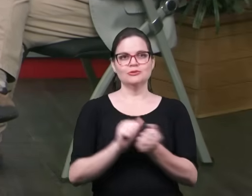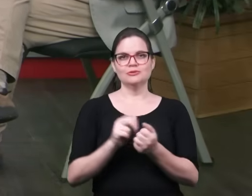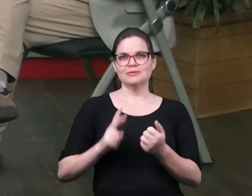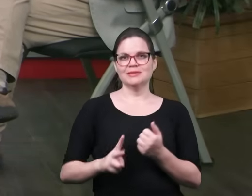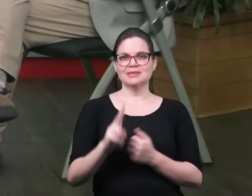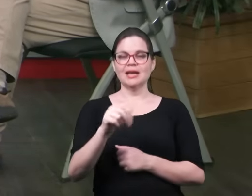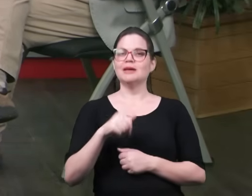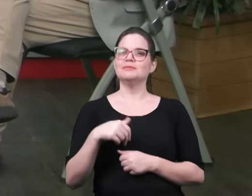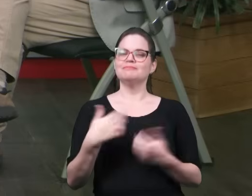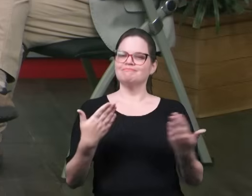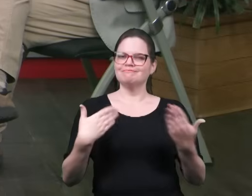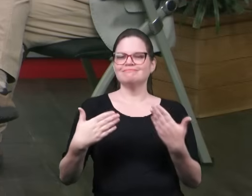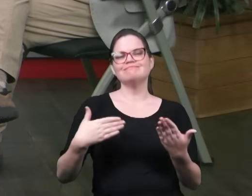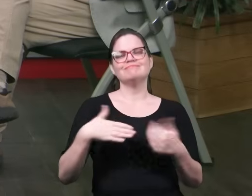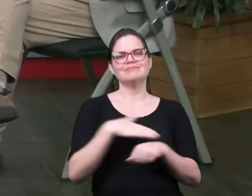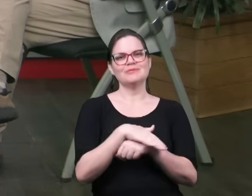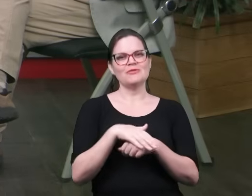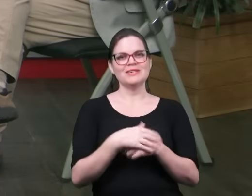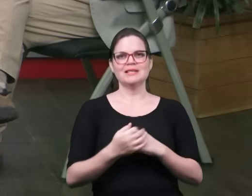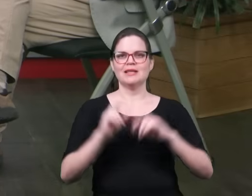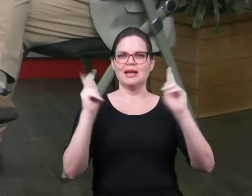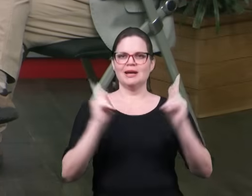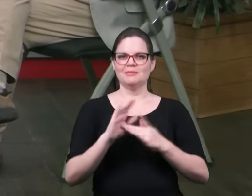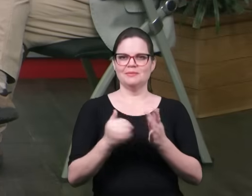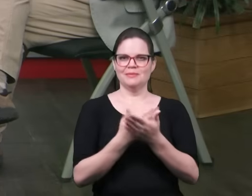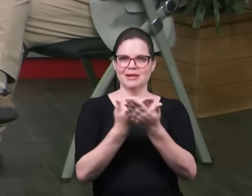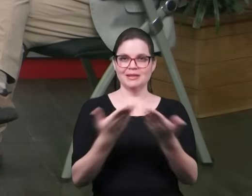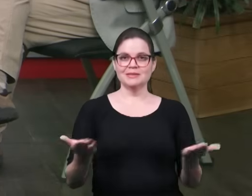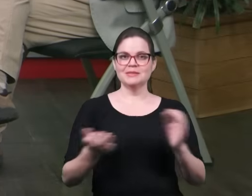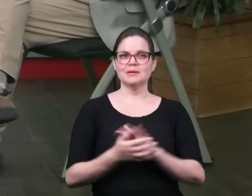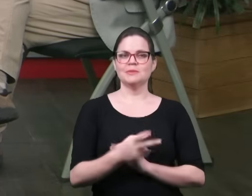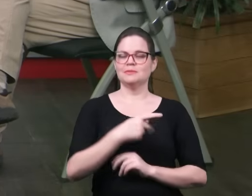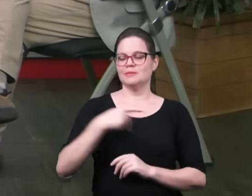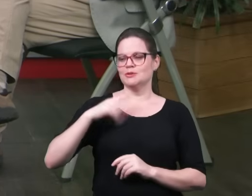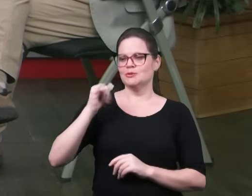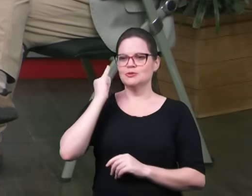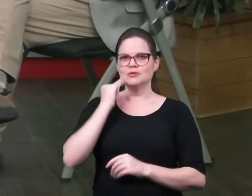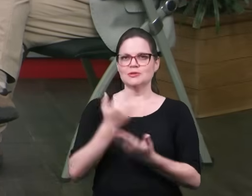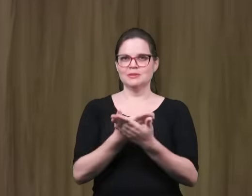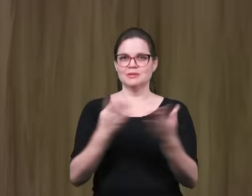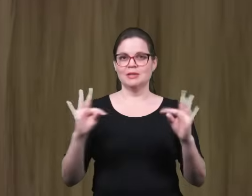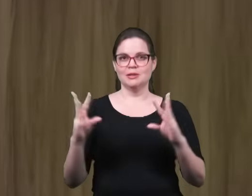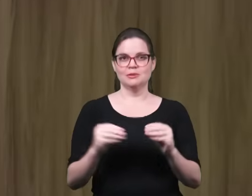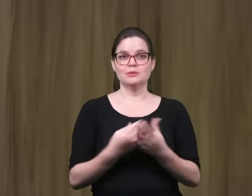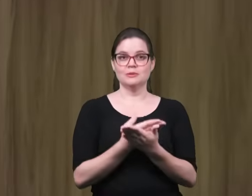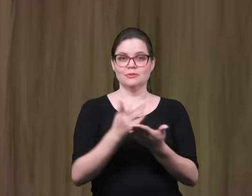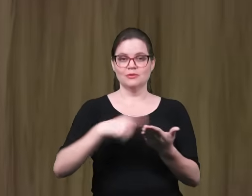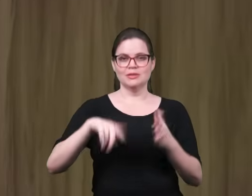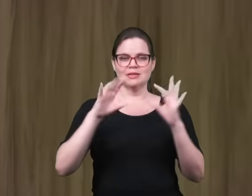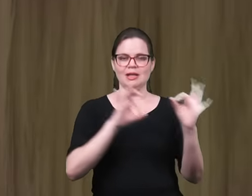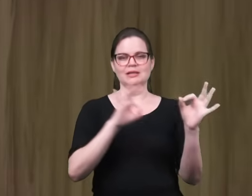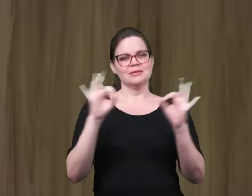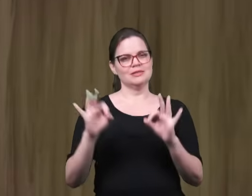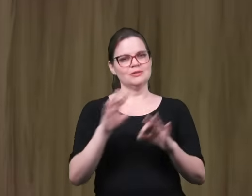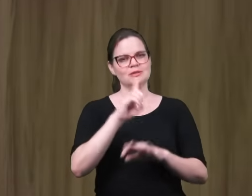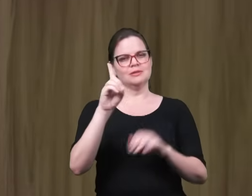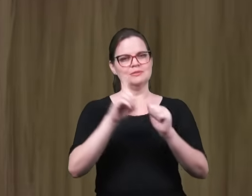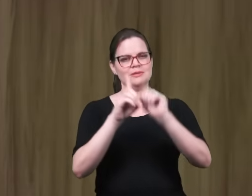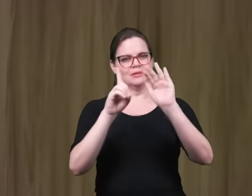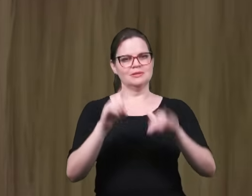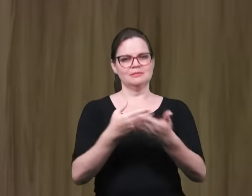na realização da obra do Senhor. Meu querido, a paz do Senhor. Pai do Senhor, Josias, e a todos. Muito bem, para você que nos assiste, Deus